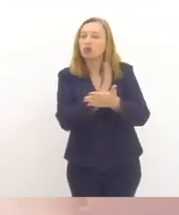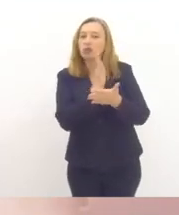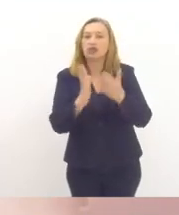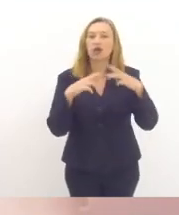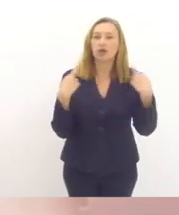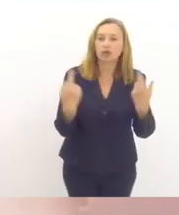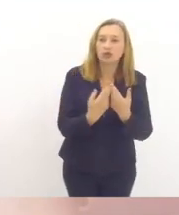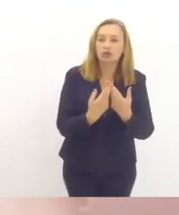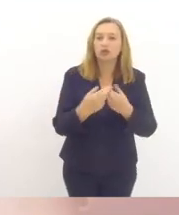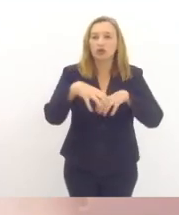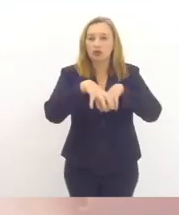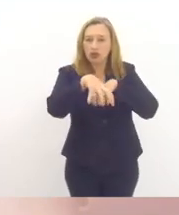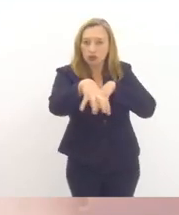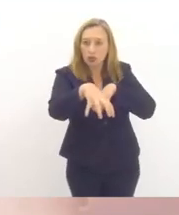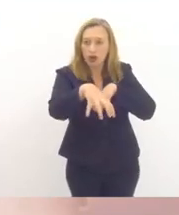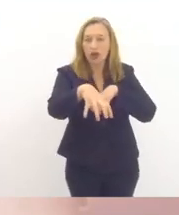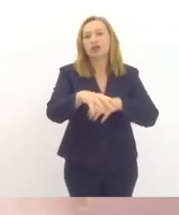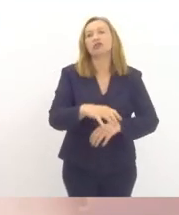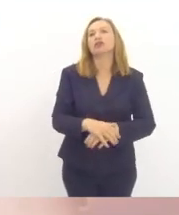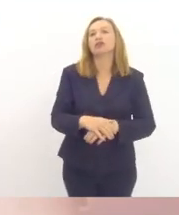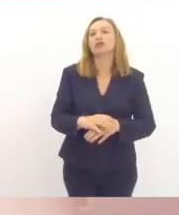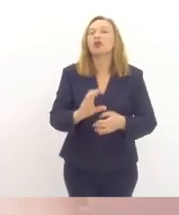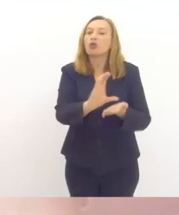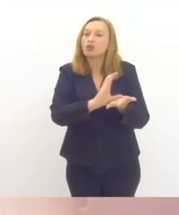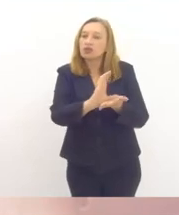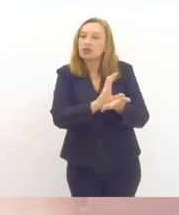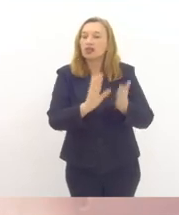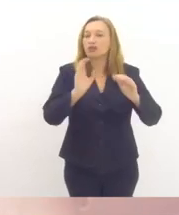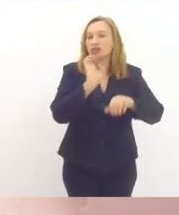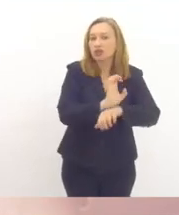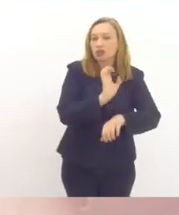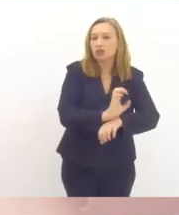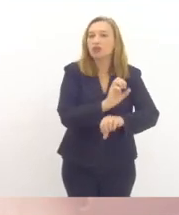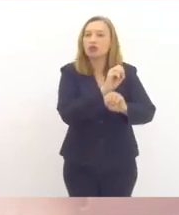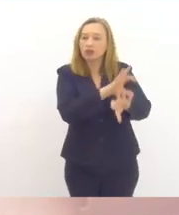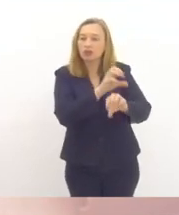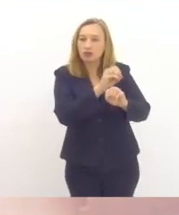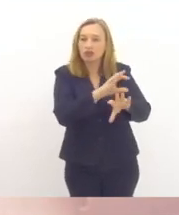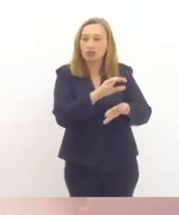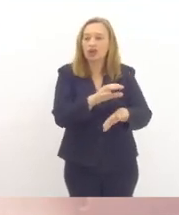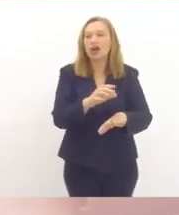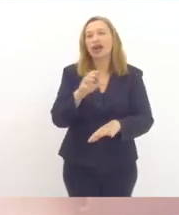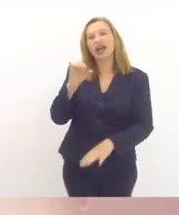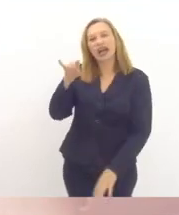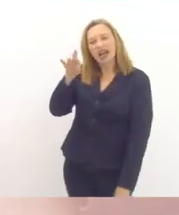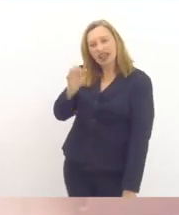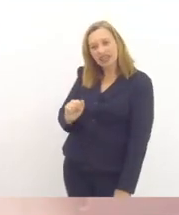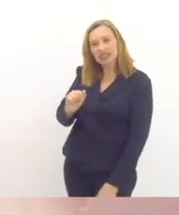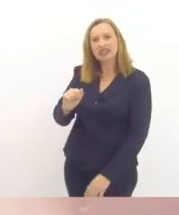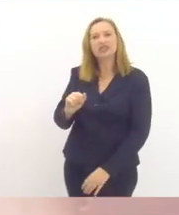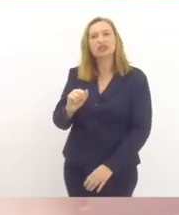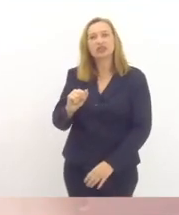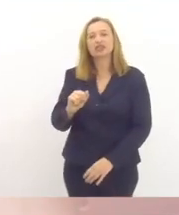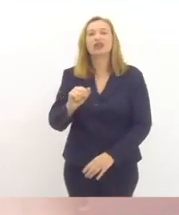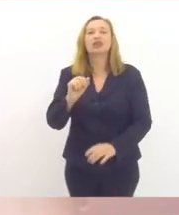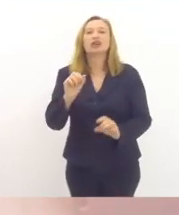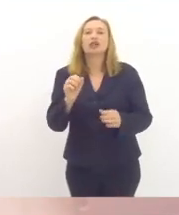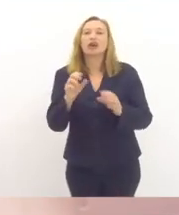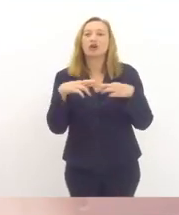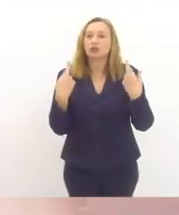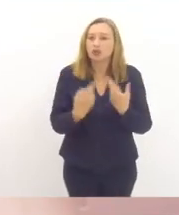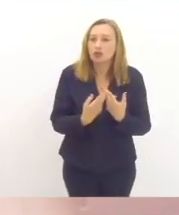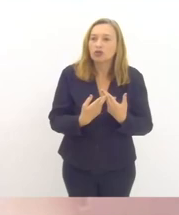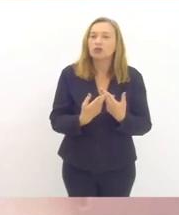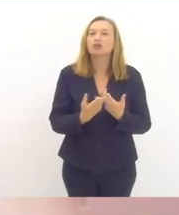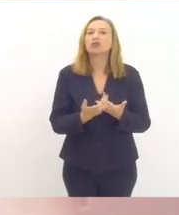pontualíssimas, virtuais, pelo Conselho Estadual de Educação, Ana Karina e Flávia, entramos em todas elas, eu acho, audiências muito superficiais que ficaram